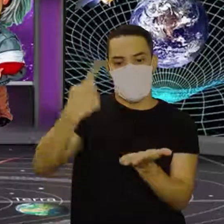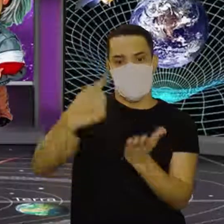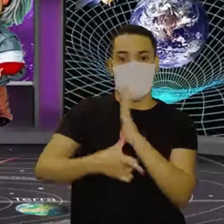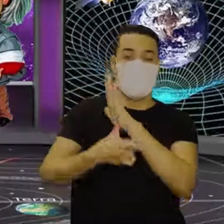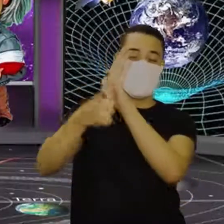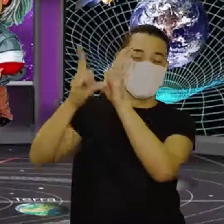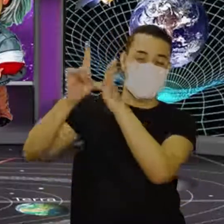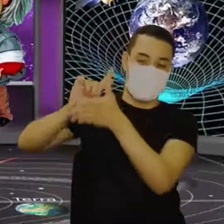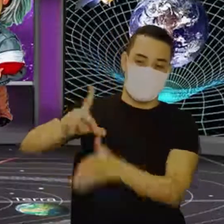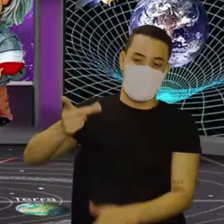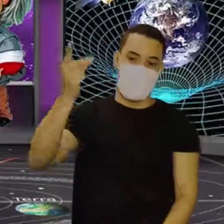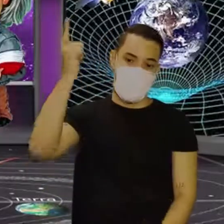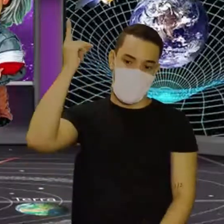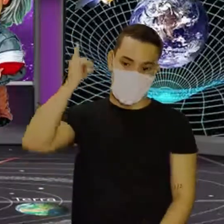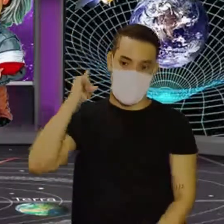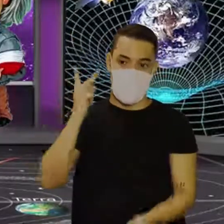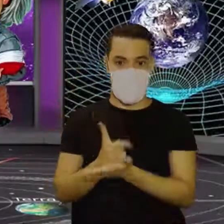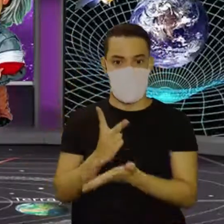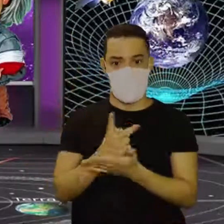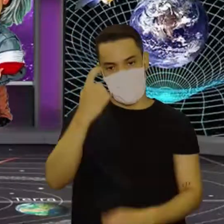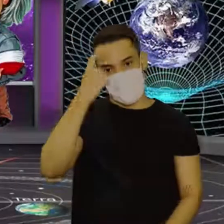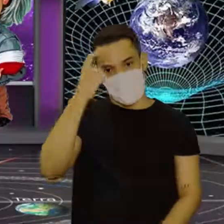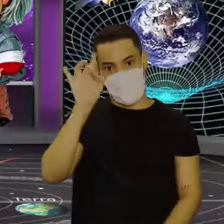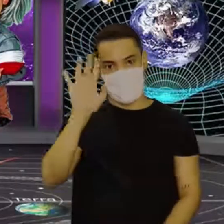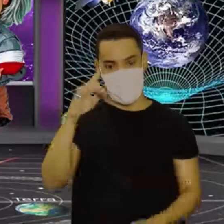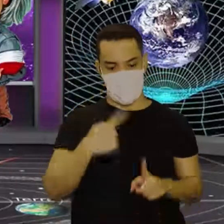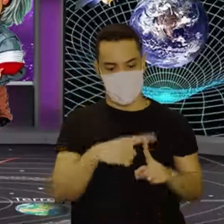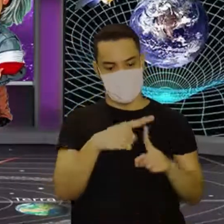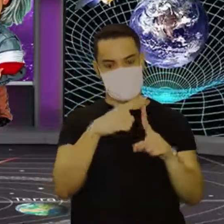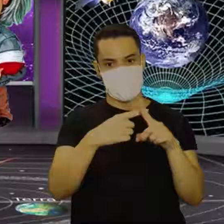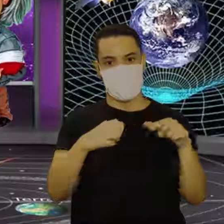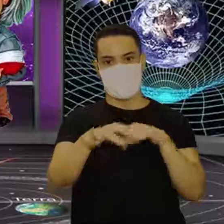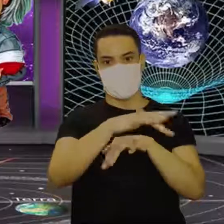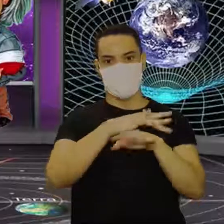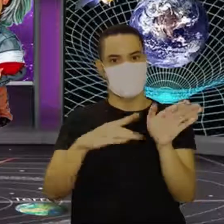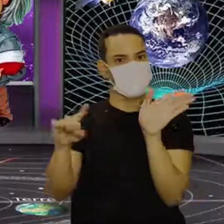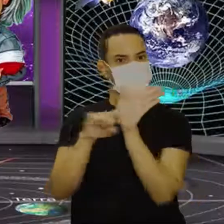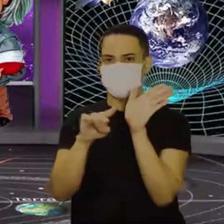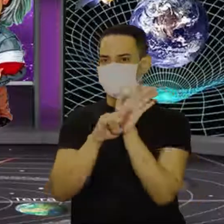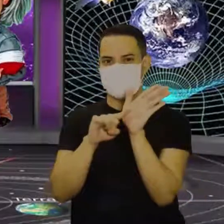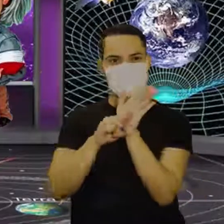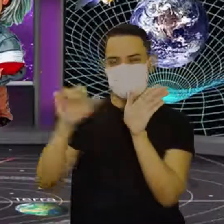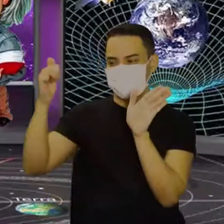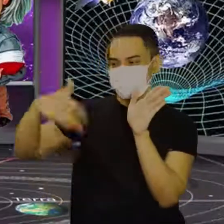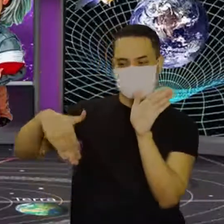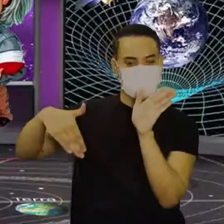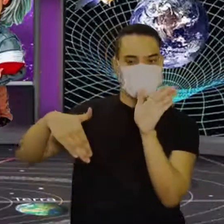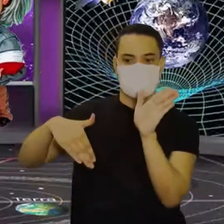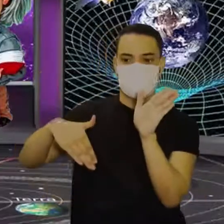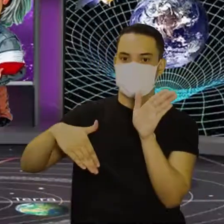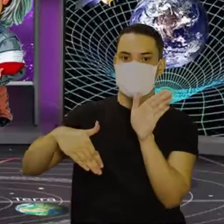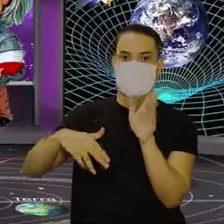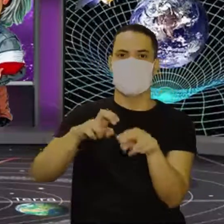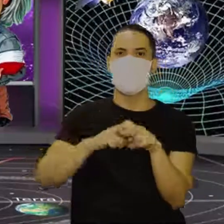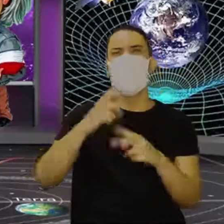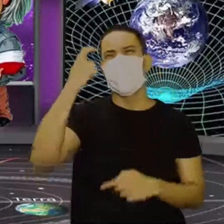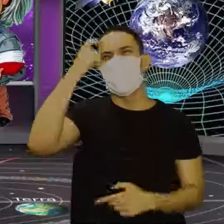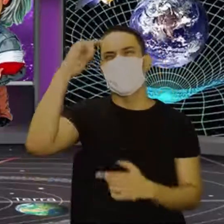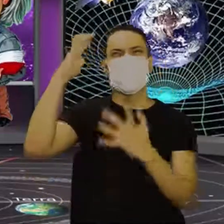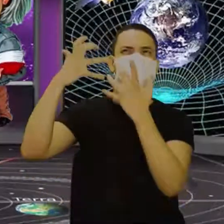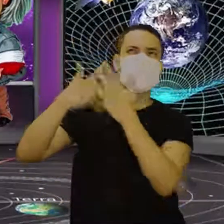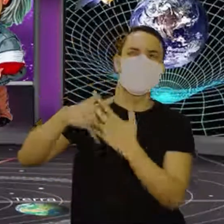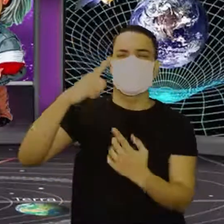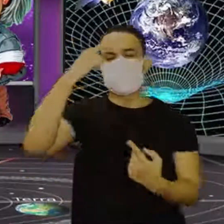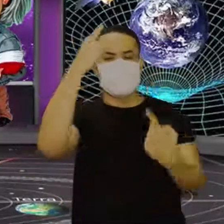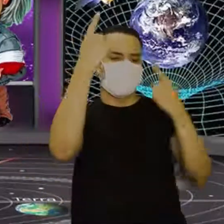pouco antes, sempre se pensava, só o positivo vai se mover, negativo é coisa ruim. Então, sei lá, foram pensando nisso